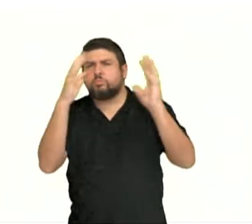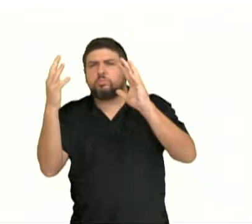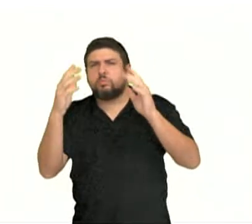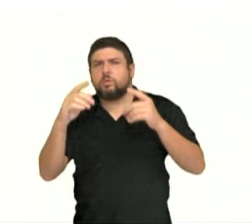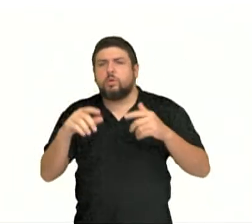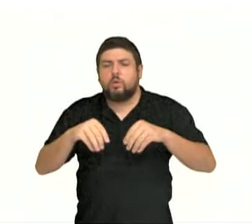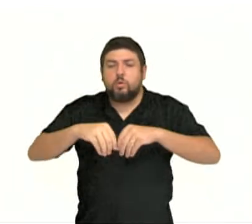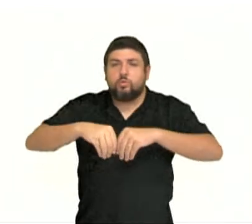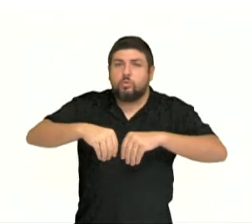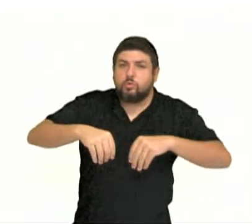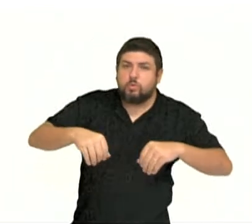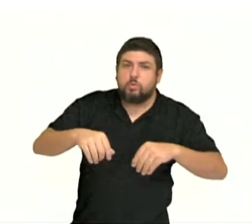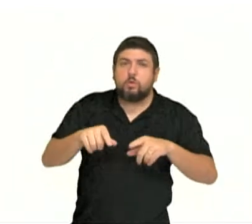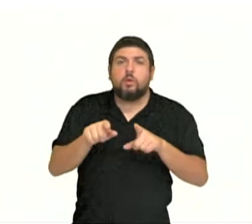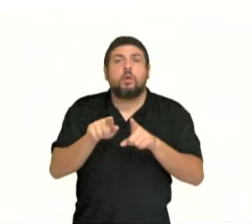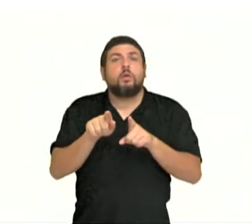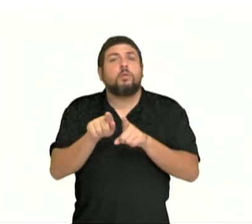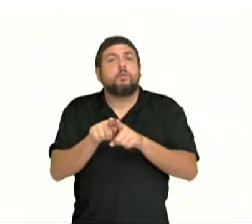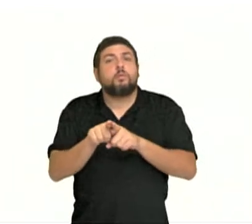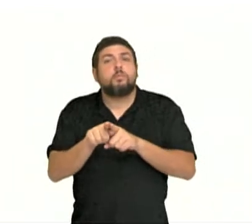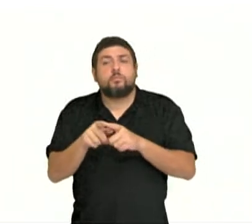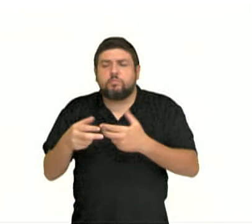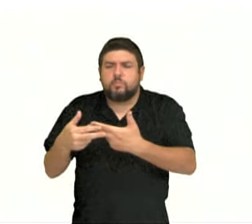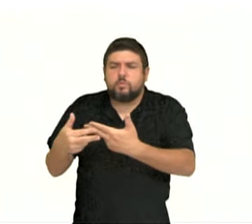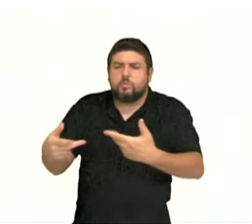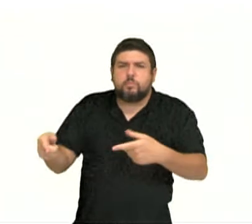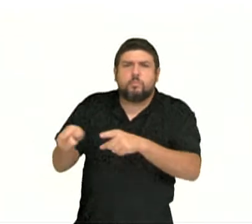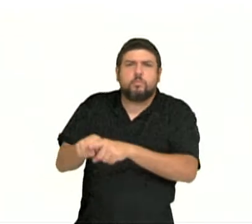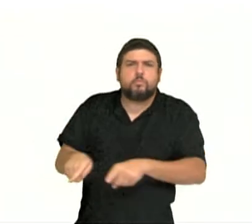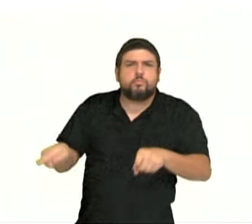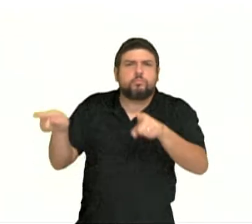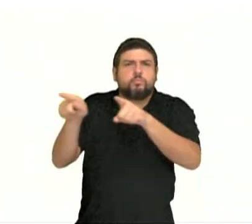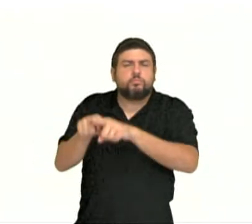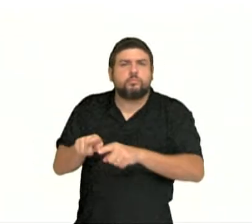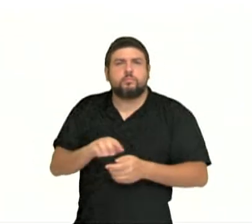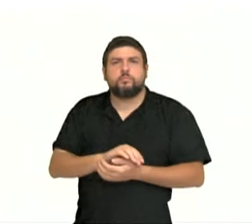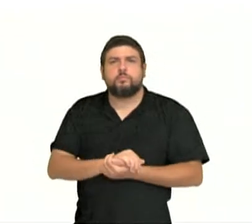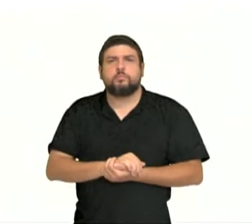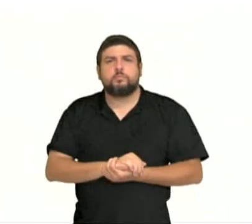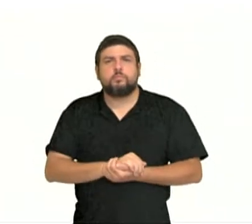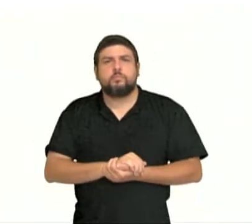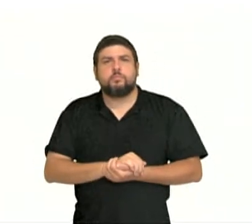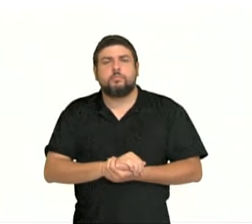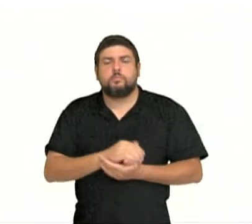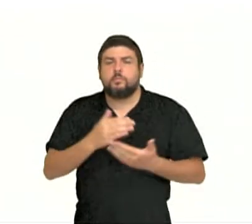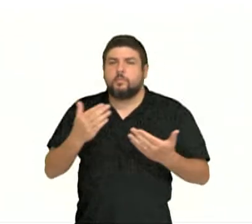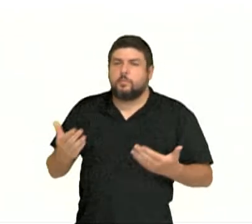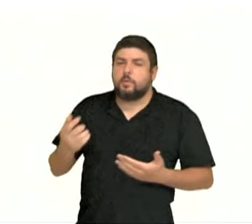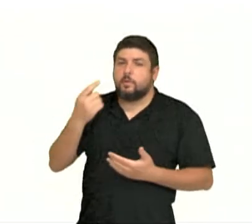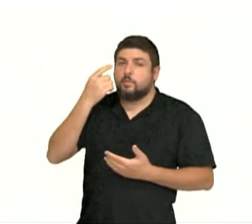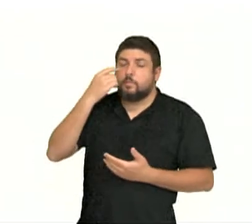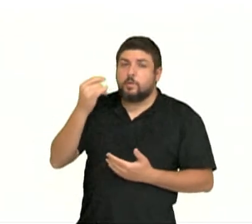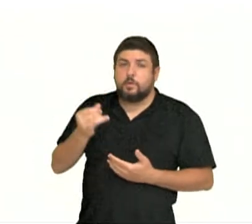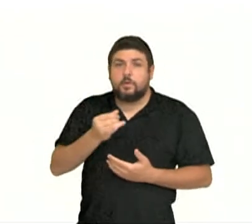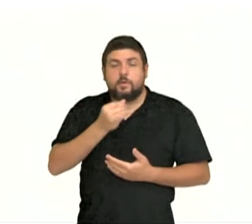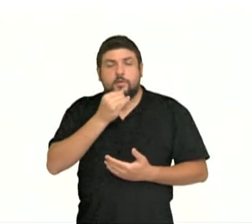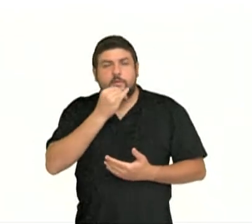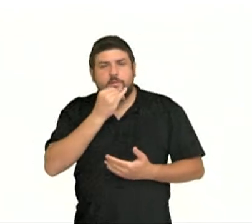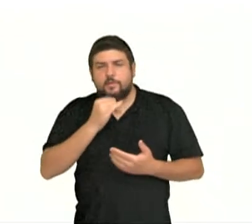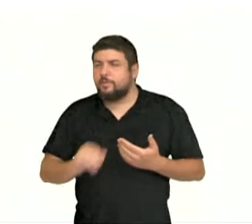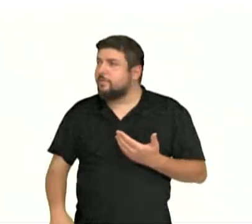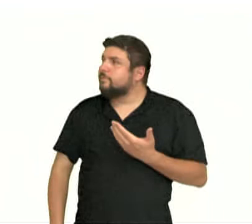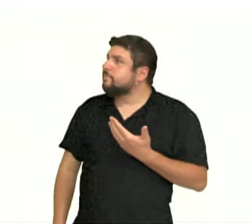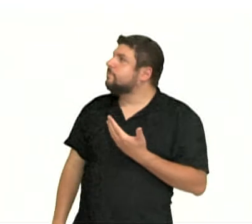renováveis de um modo geral aqui tem até um exemplo para uma figura presente de ficar isso